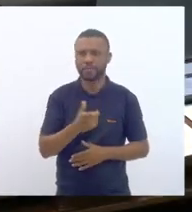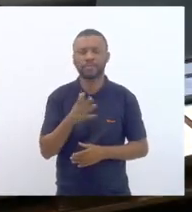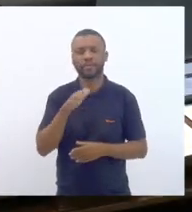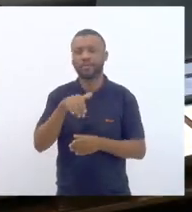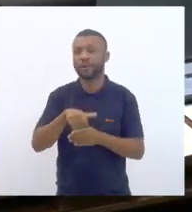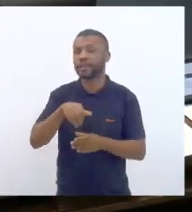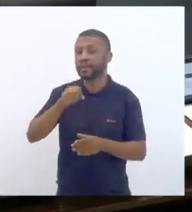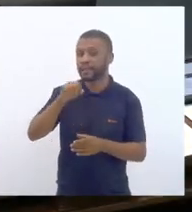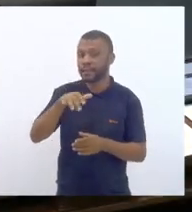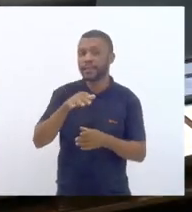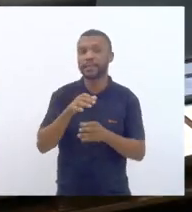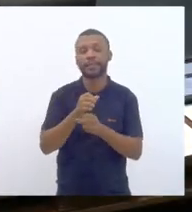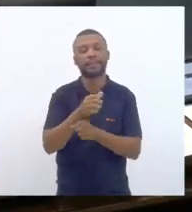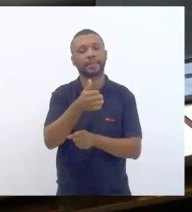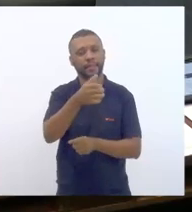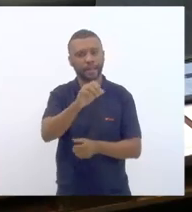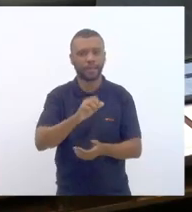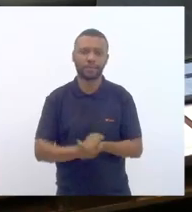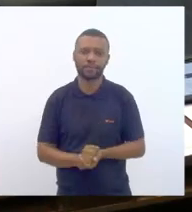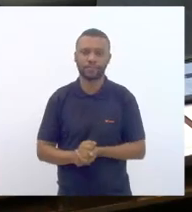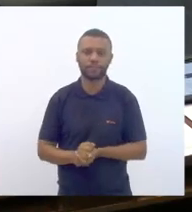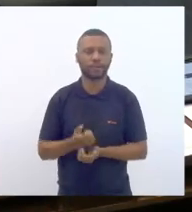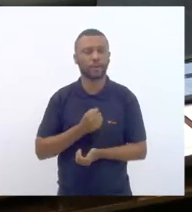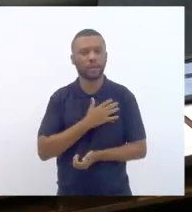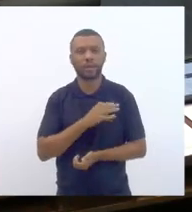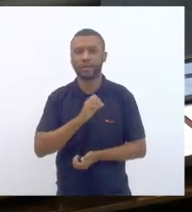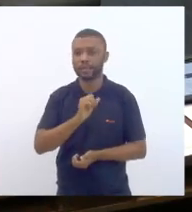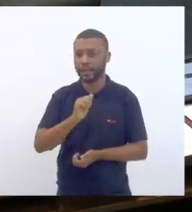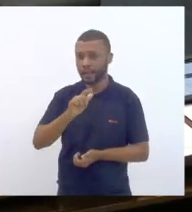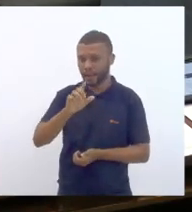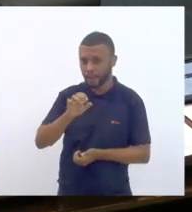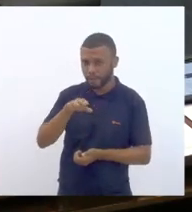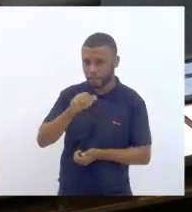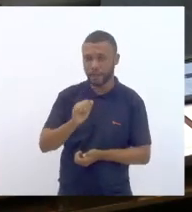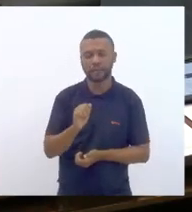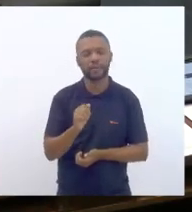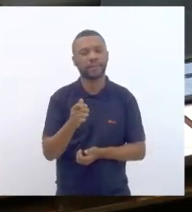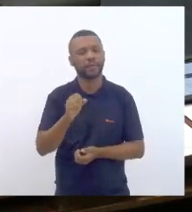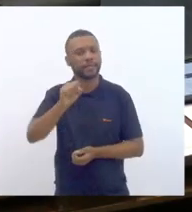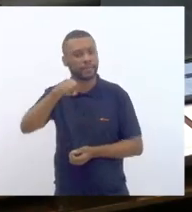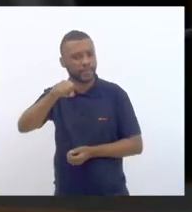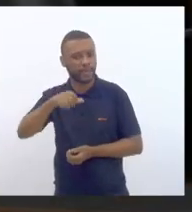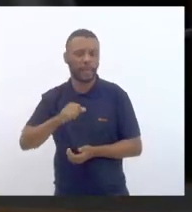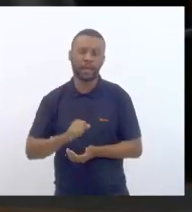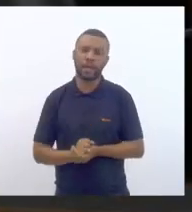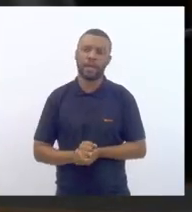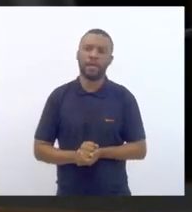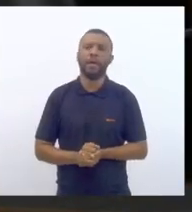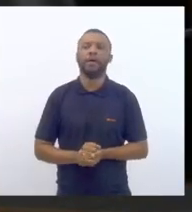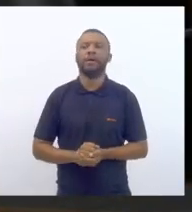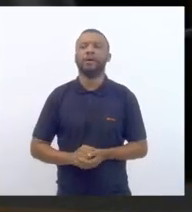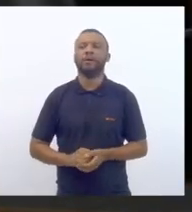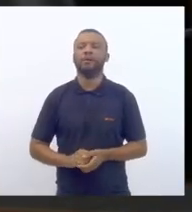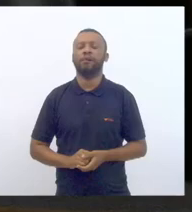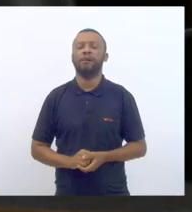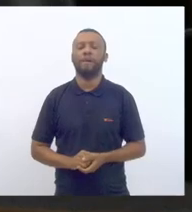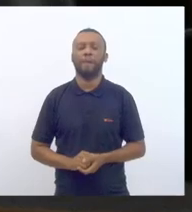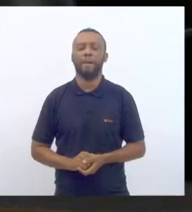10. Coronel Salema. Voto sim. Deputado Coronel Salema, sim, 11.